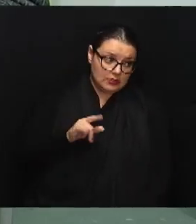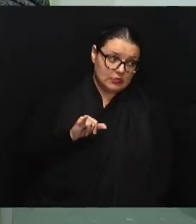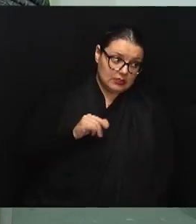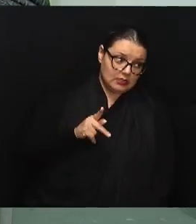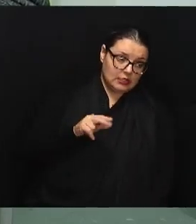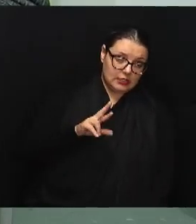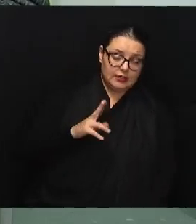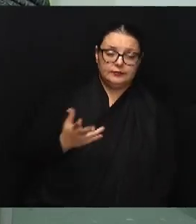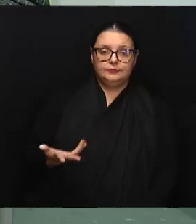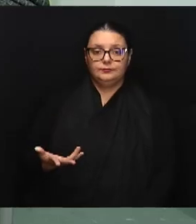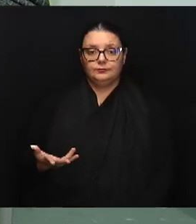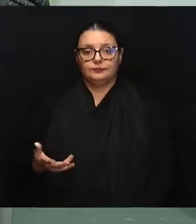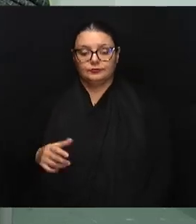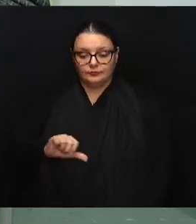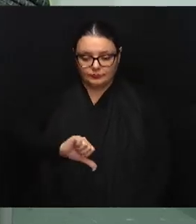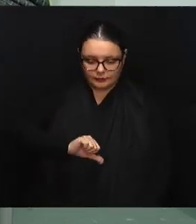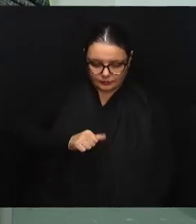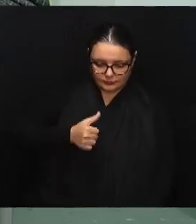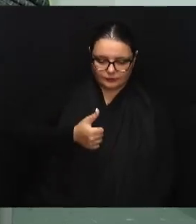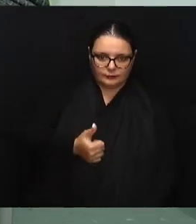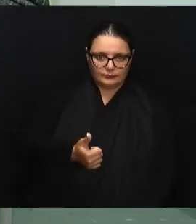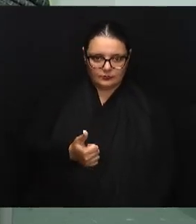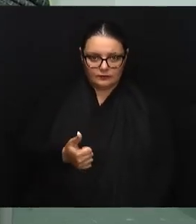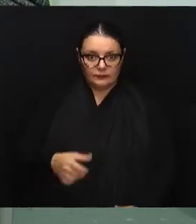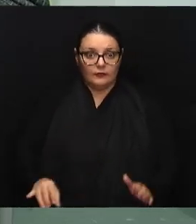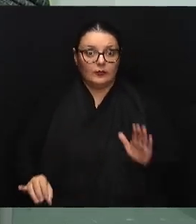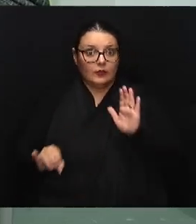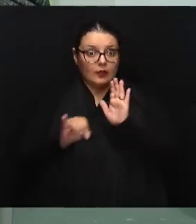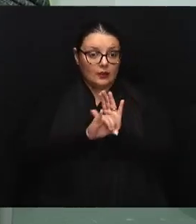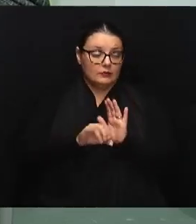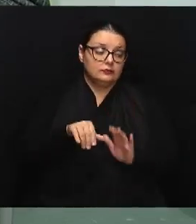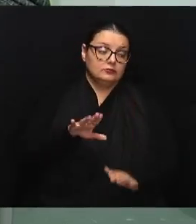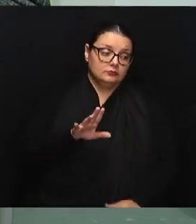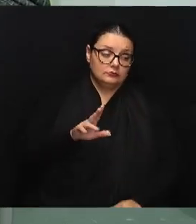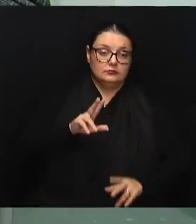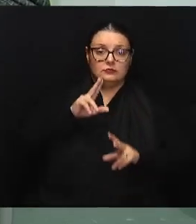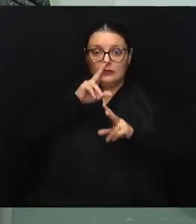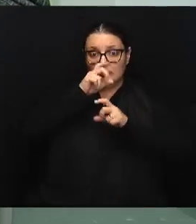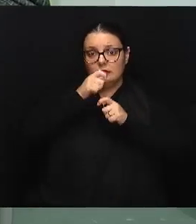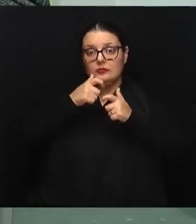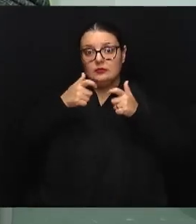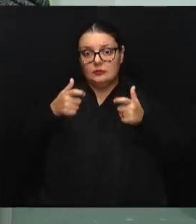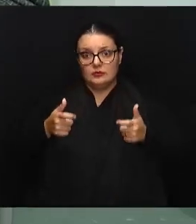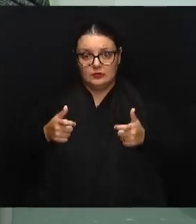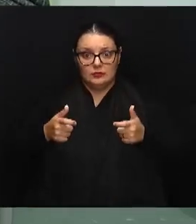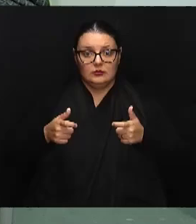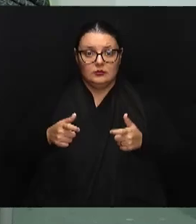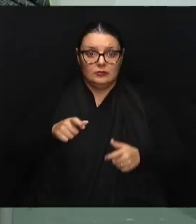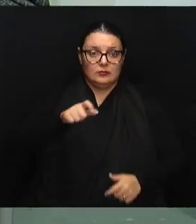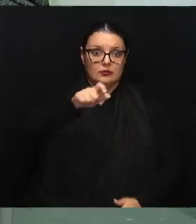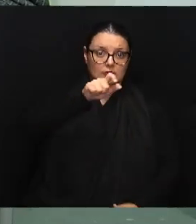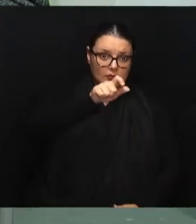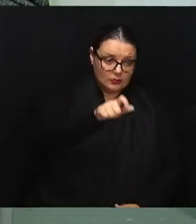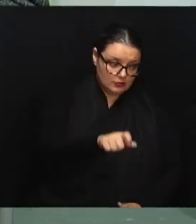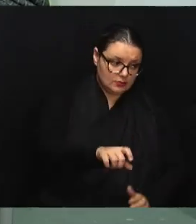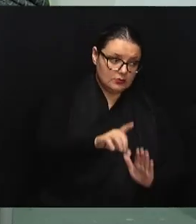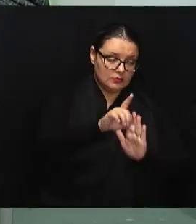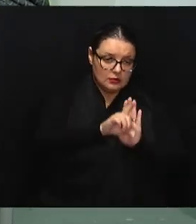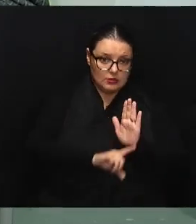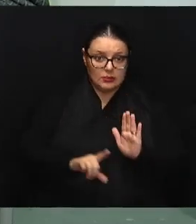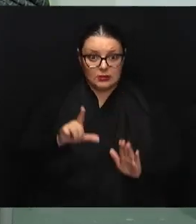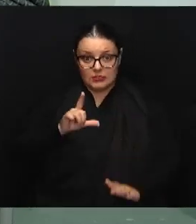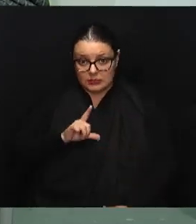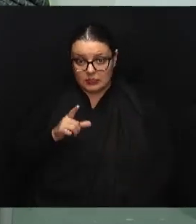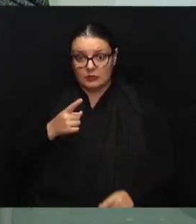tenha resiliência e uma identidade cada vez maior com o sujeito de direitos. Por quê?